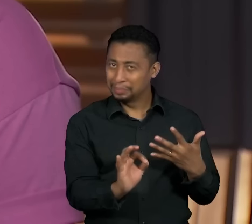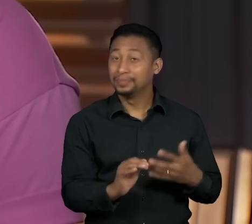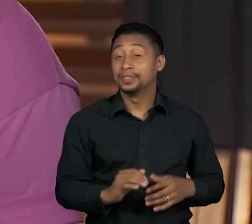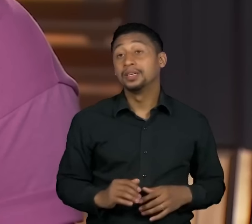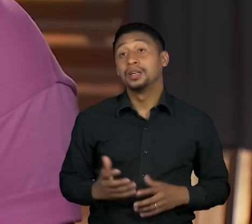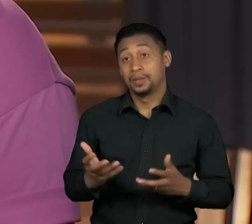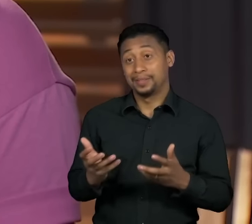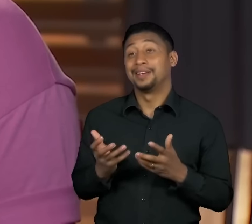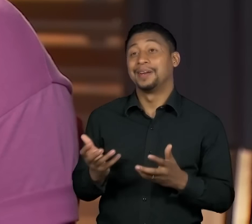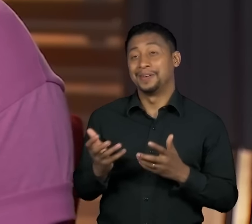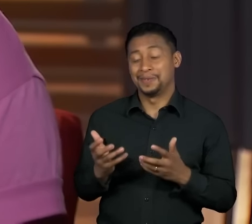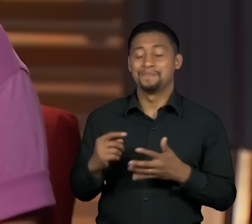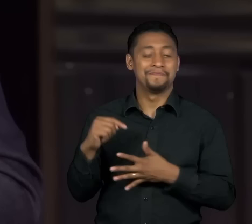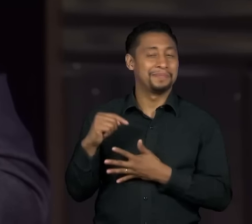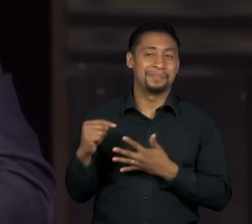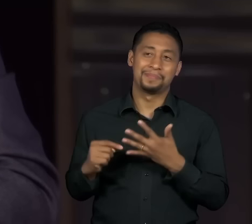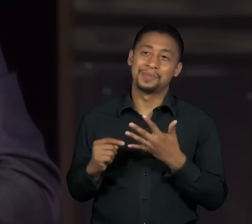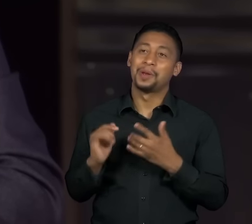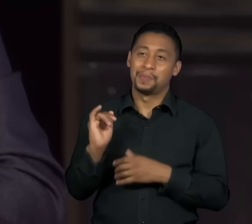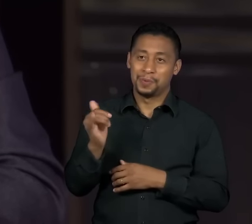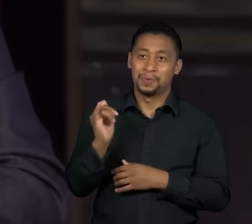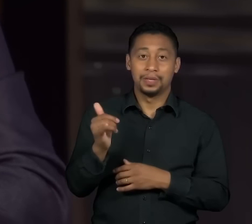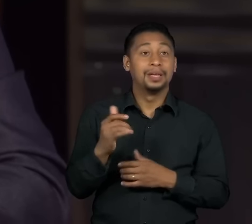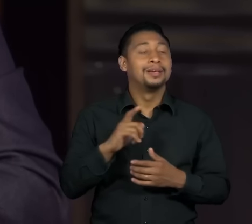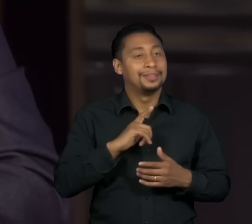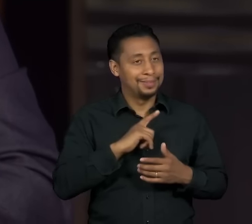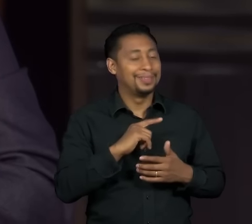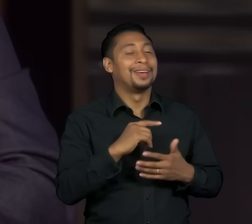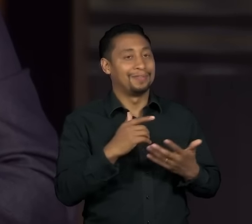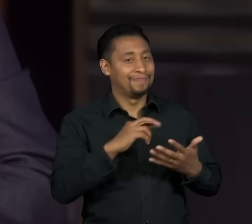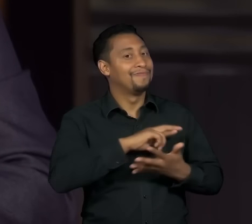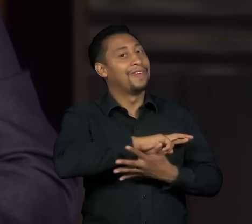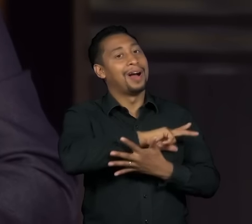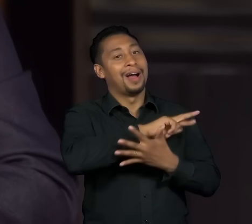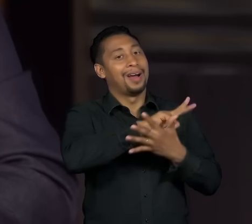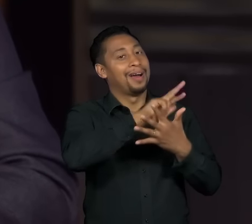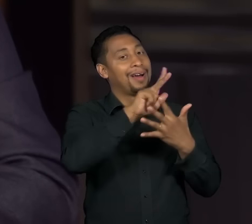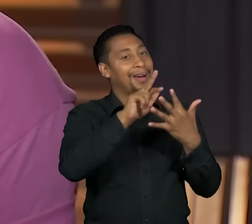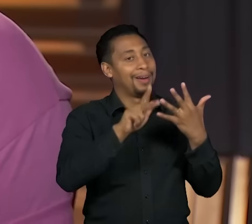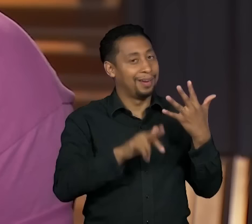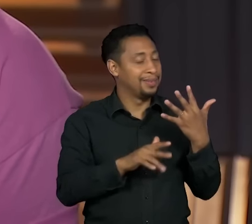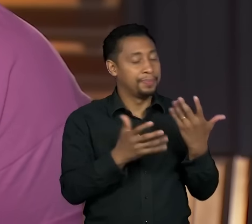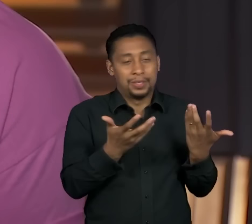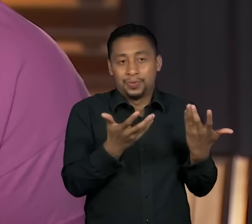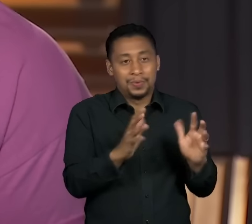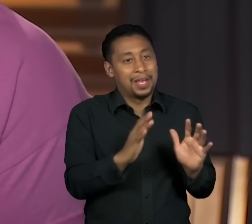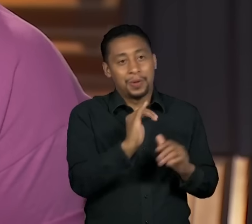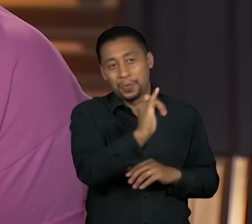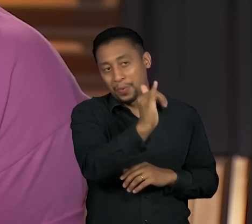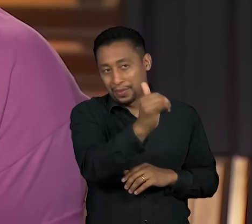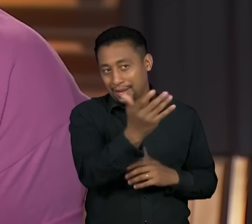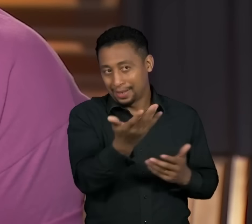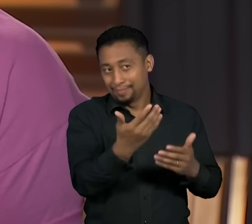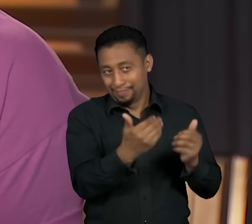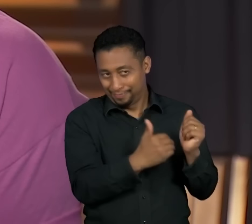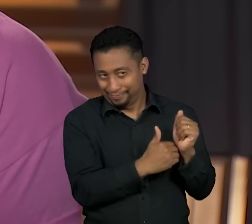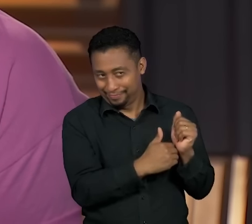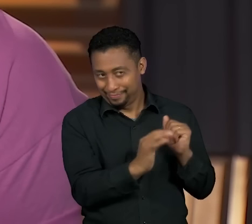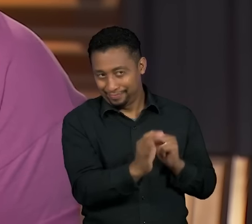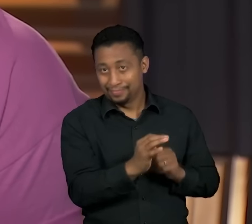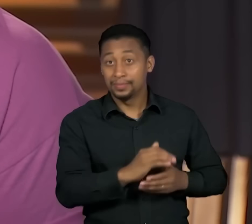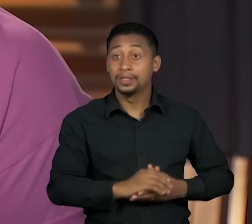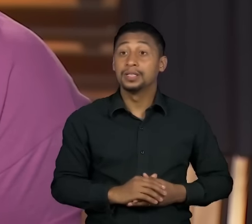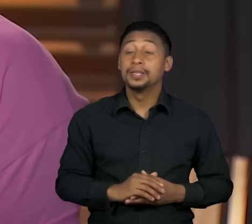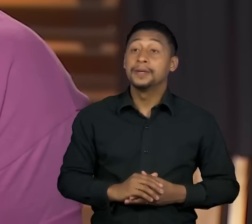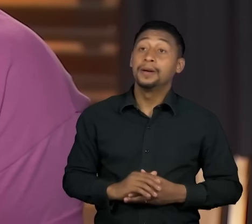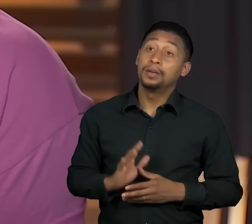Sim. Não é? Várias coisas. Ela tem muitas coisas, só que ela não quer contar pra gente agora. Ela tá guardando. Mas eu acho que eu faria histórias sobre